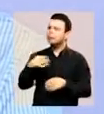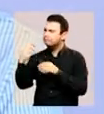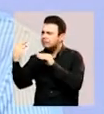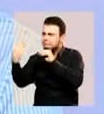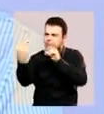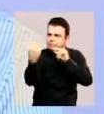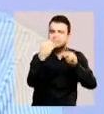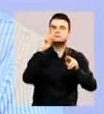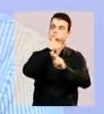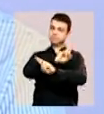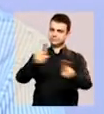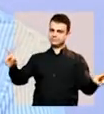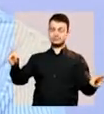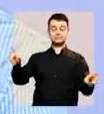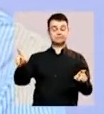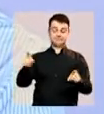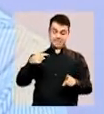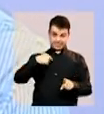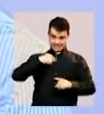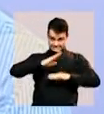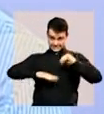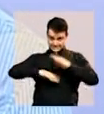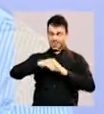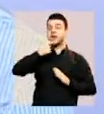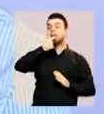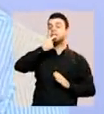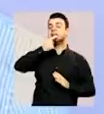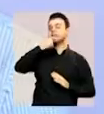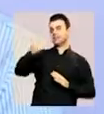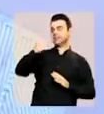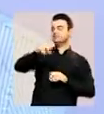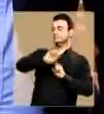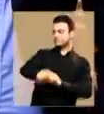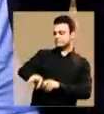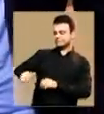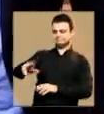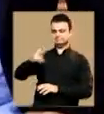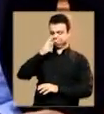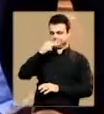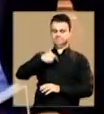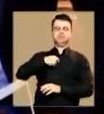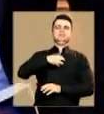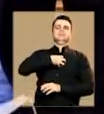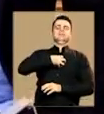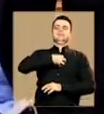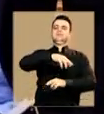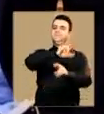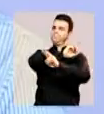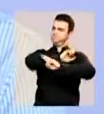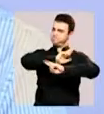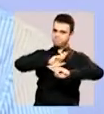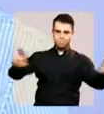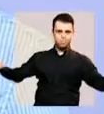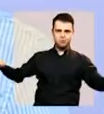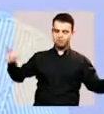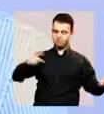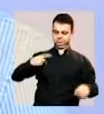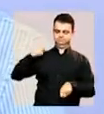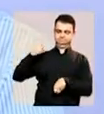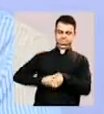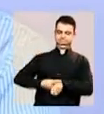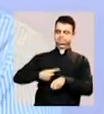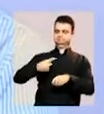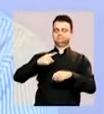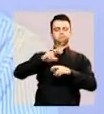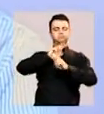o idioma inglês, então tirou totalmente a minha pessoa. Saiu com fome. Sim, mas